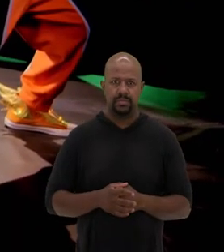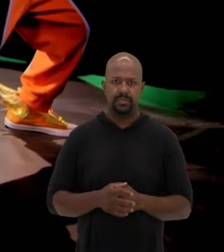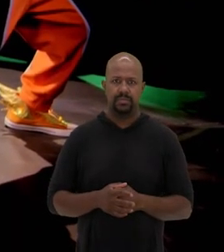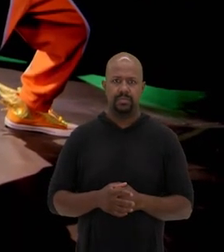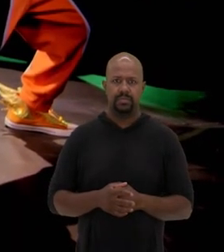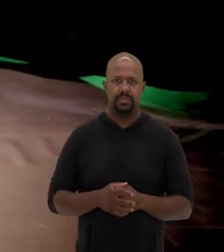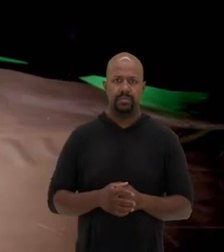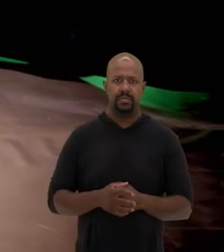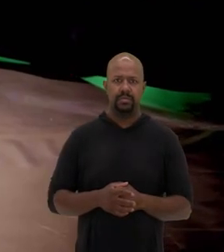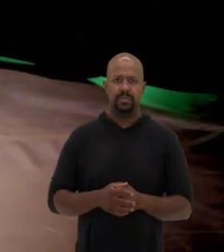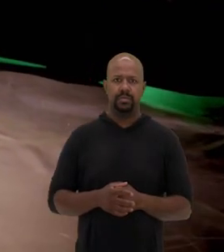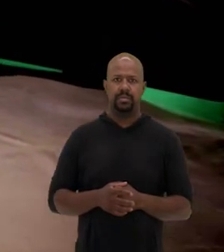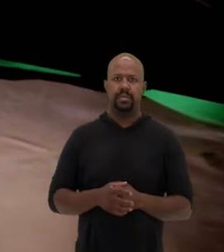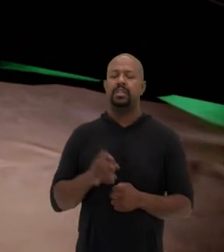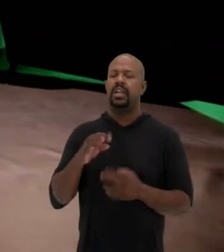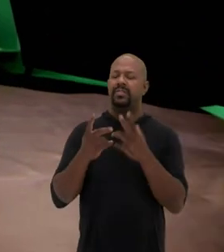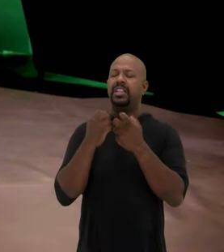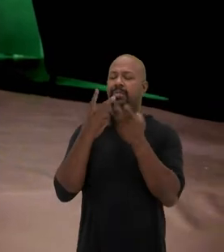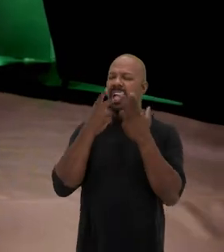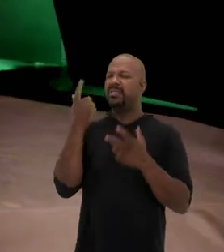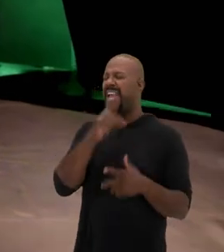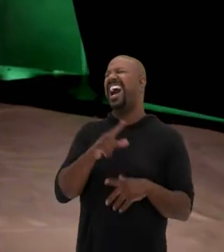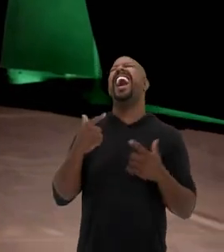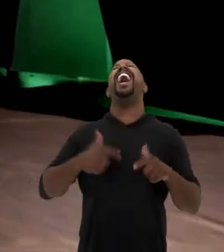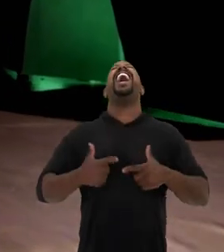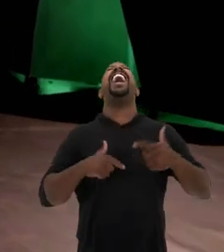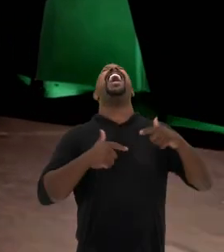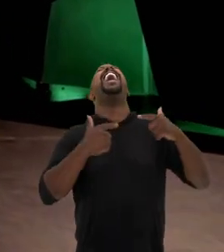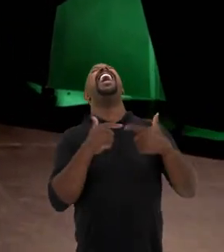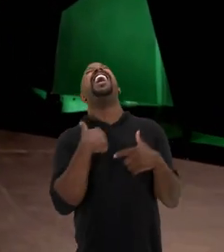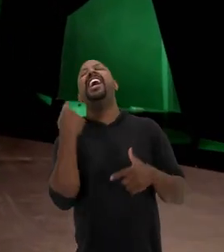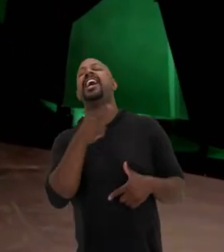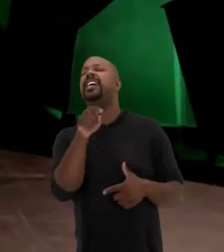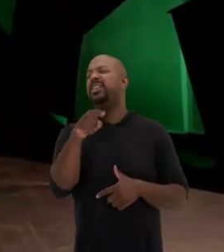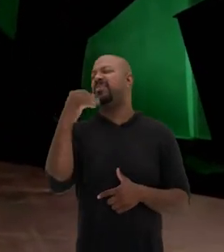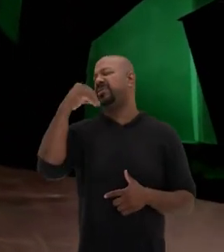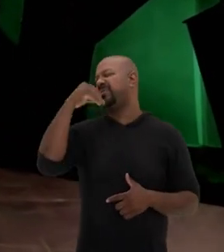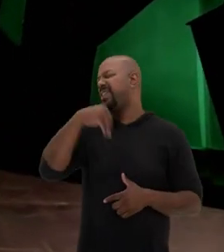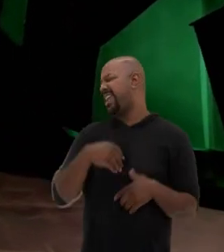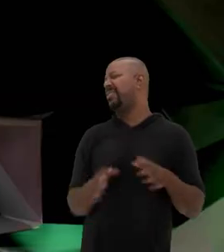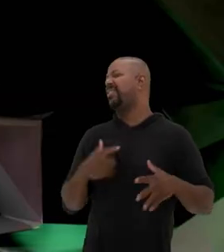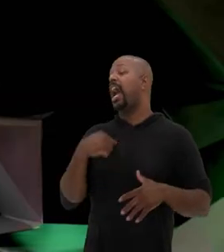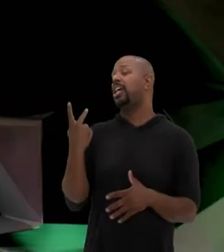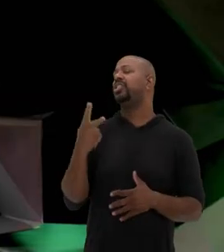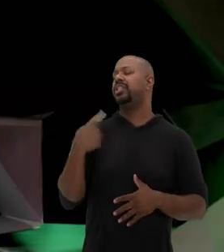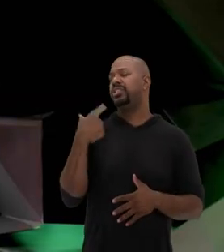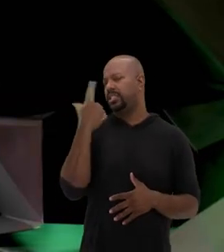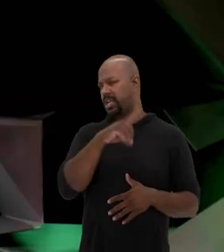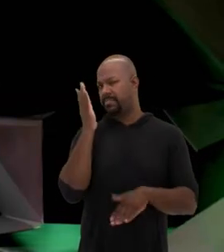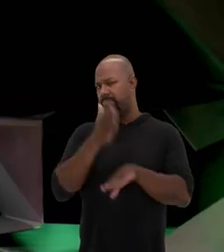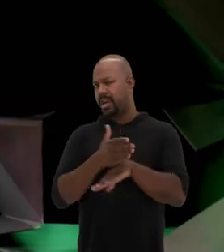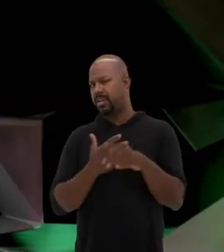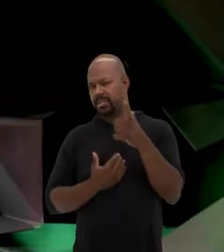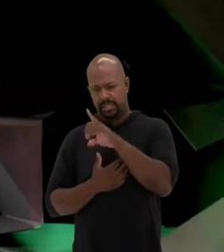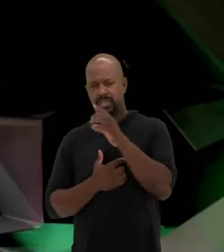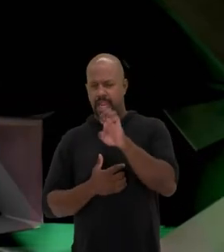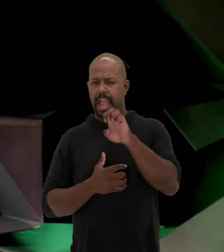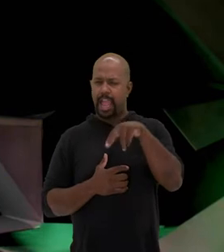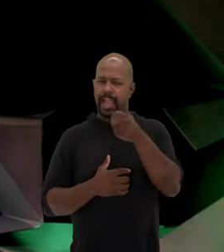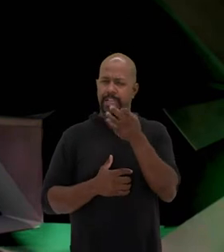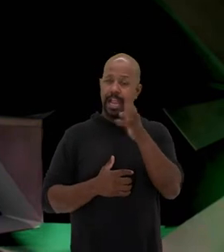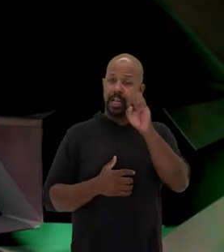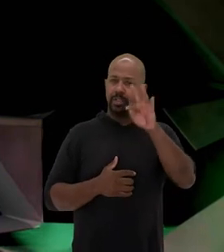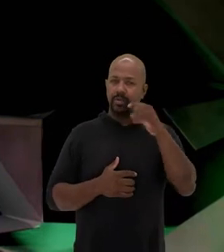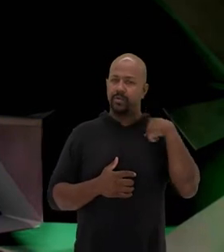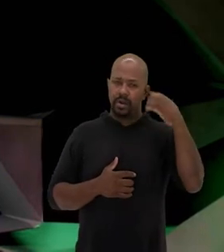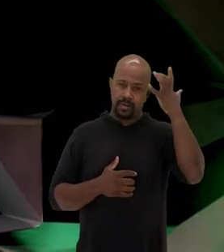Ernesto e Dimitri observam. Jonas e Alex desaparecem. Eles são muito fracos. A gente dá conta, né, Ernesto?